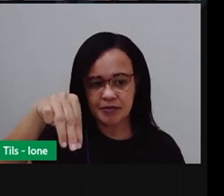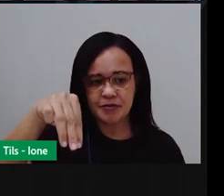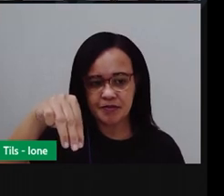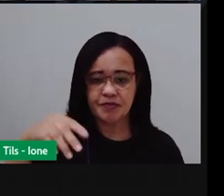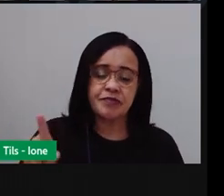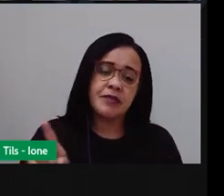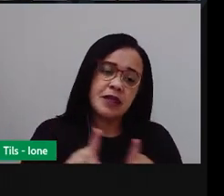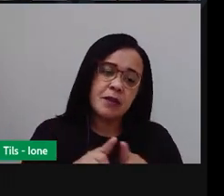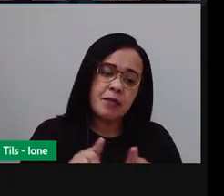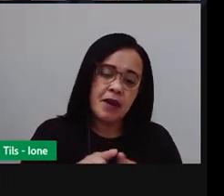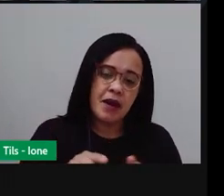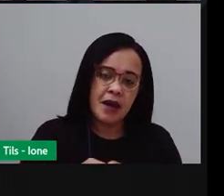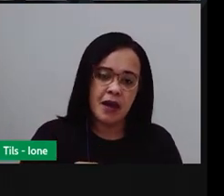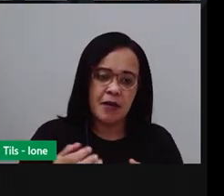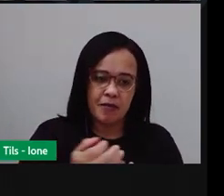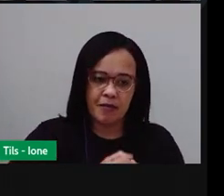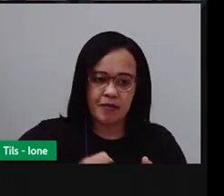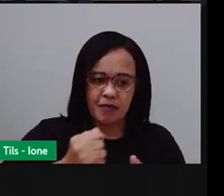Mingau de milho